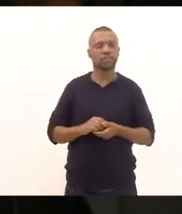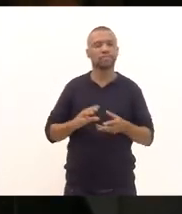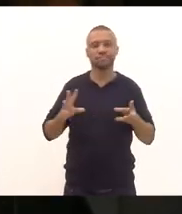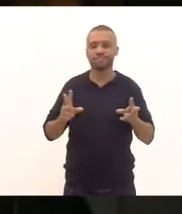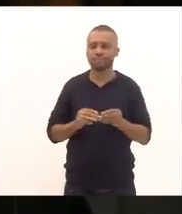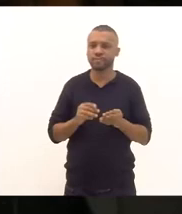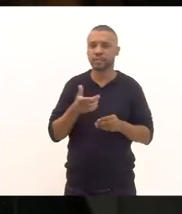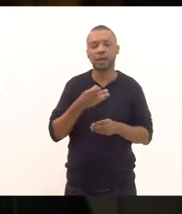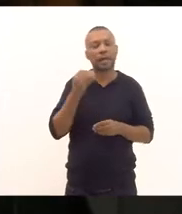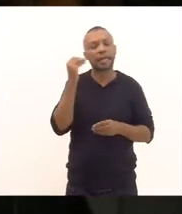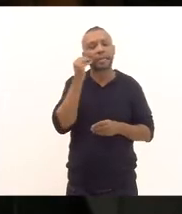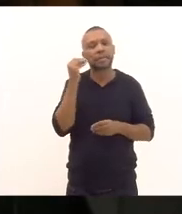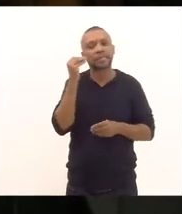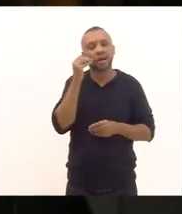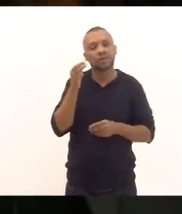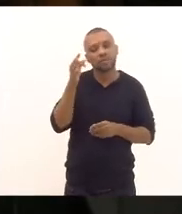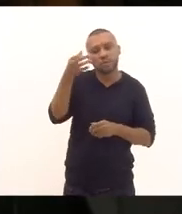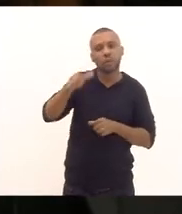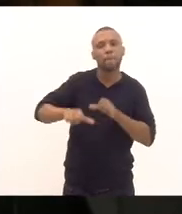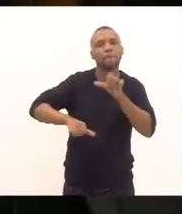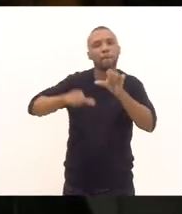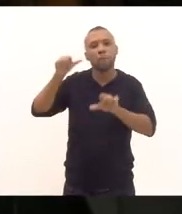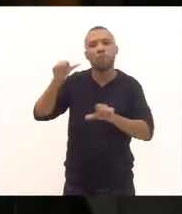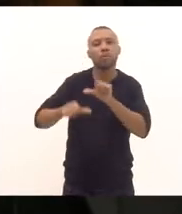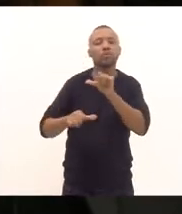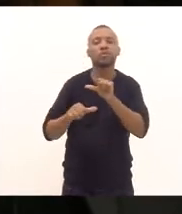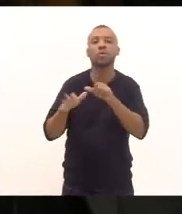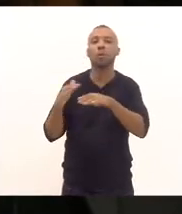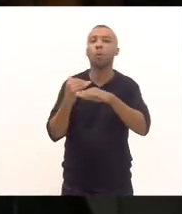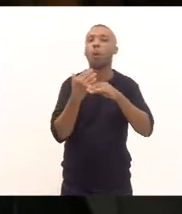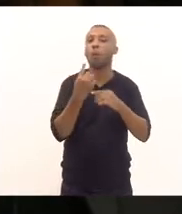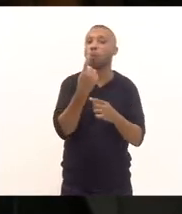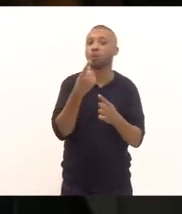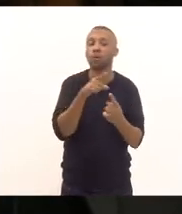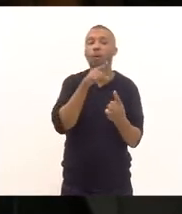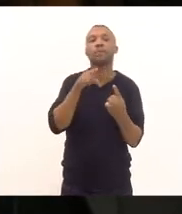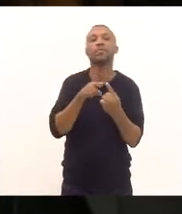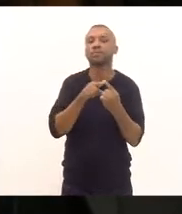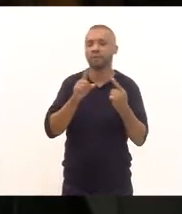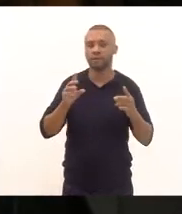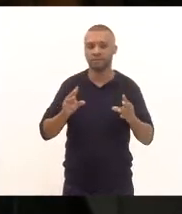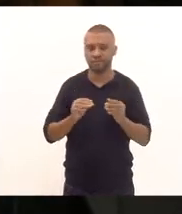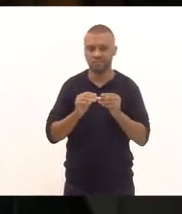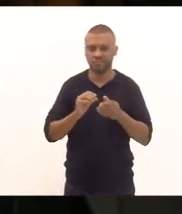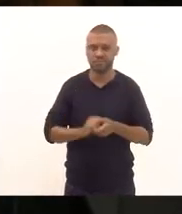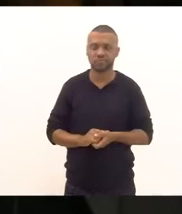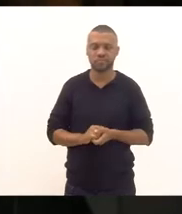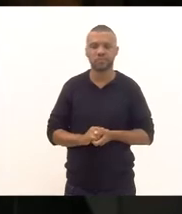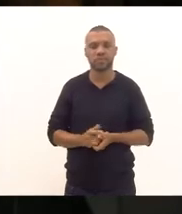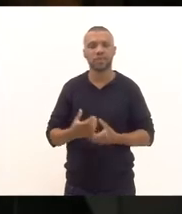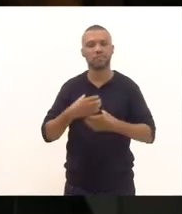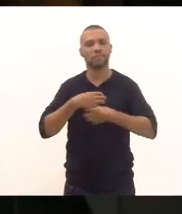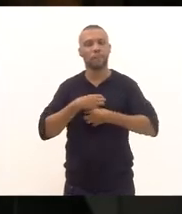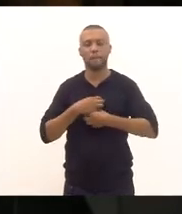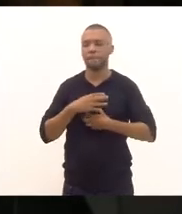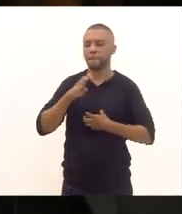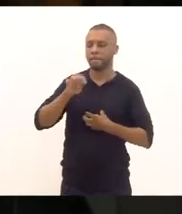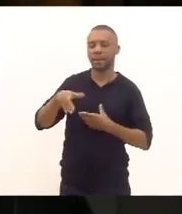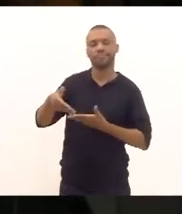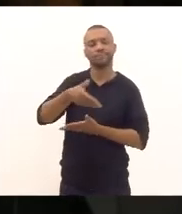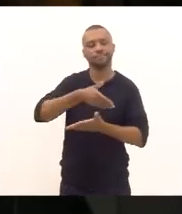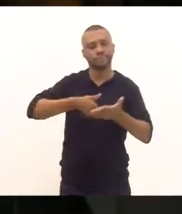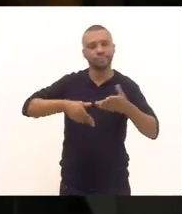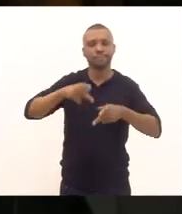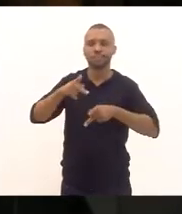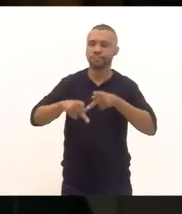tentar que a gente mude isso com uma única finalidade o bem-estar da população